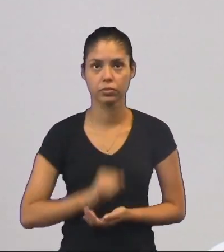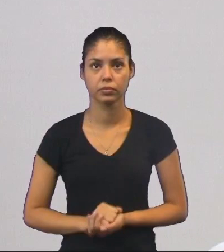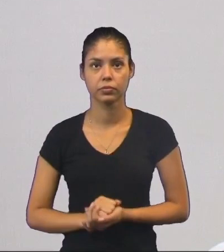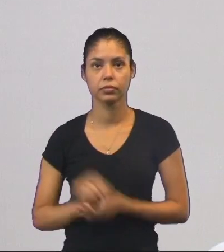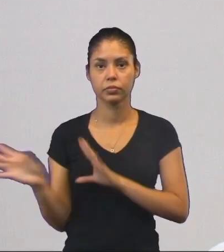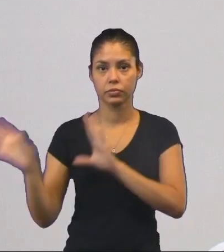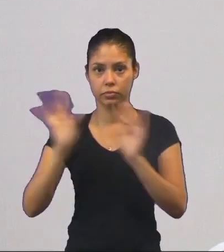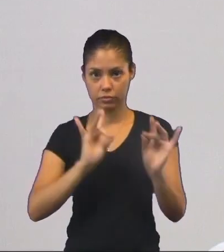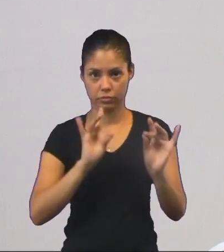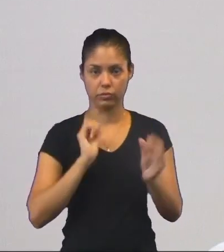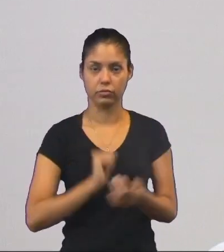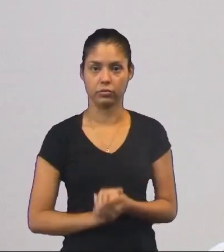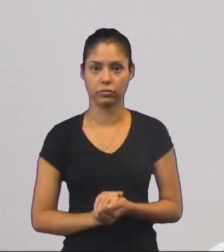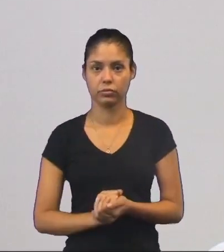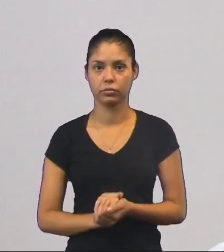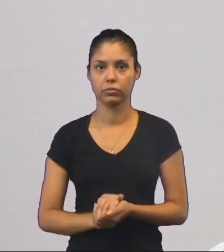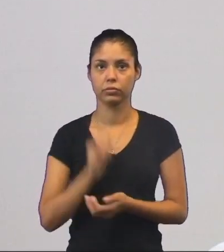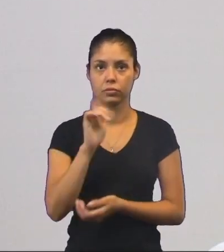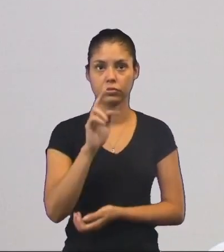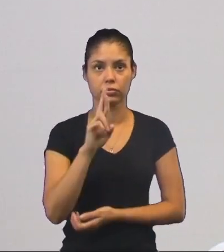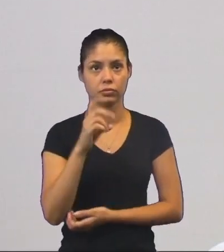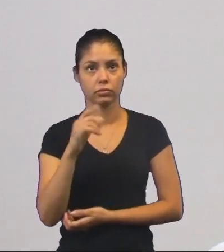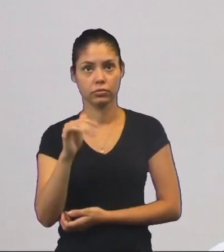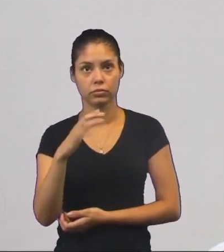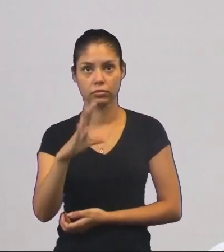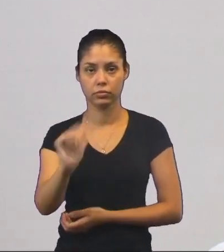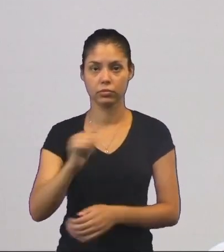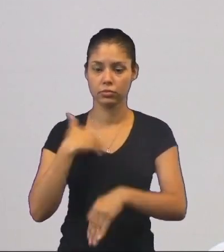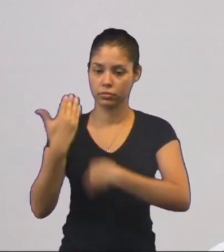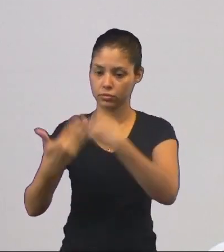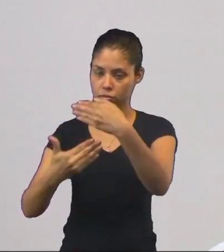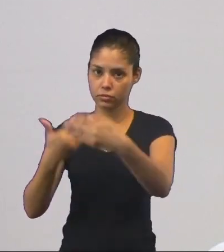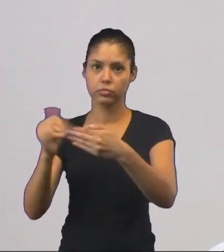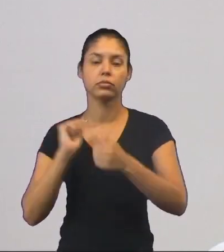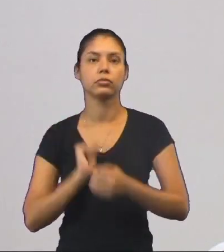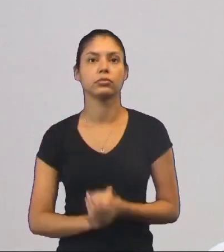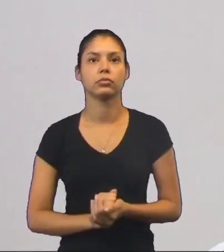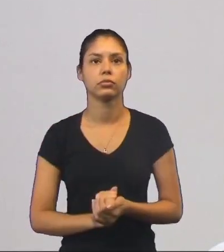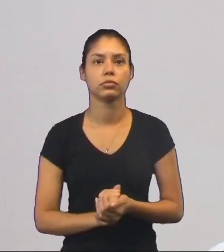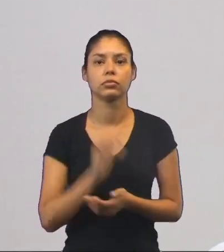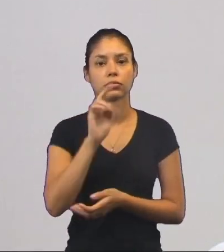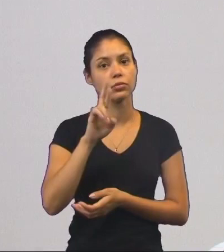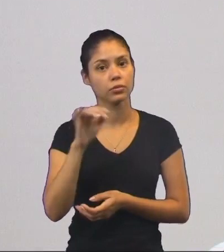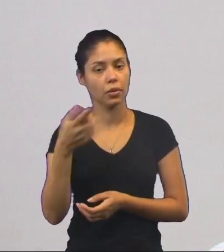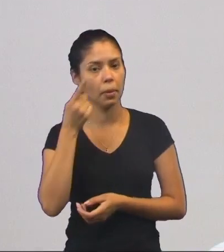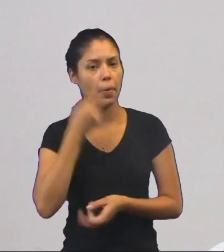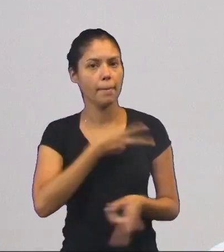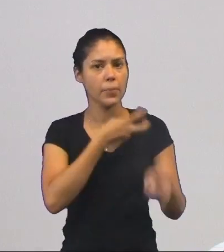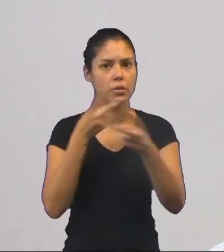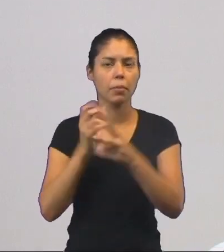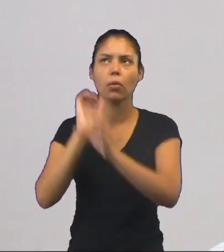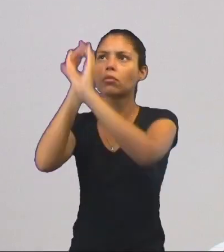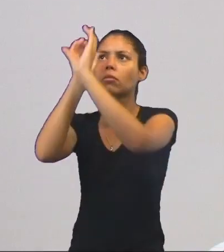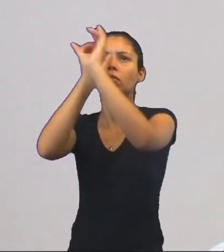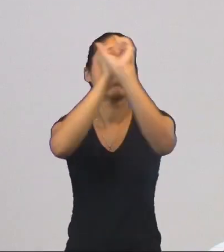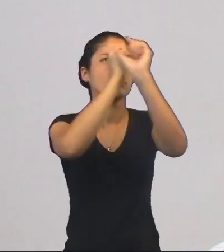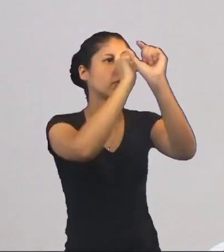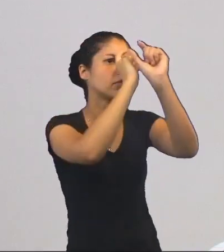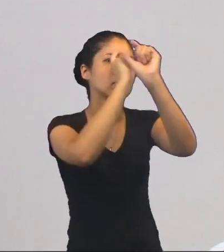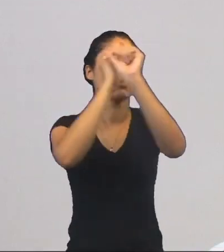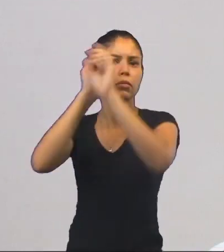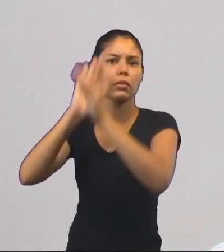E através dos aparelhos que foram desenvolvidos, né, astronômicos, para observar o céu, ficou